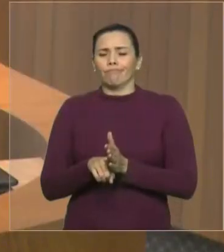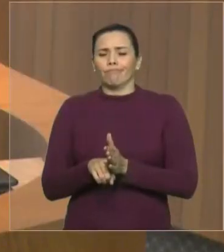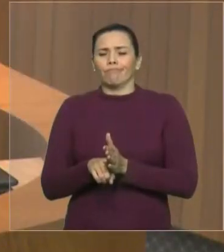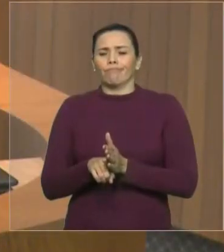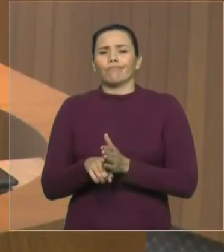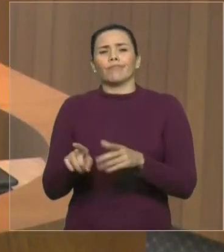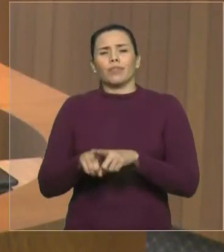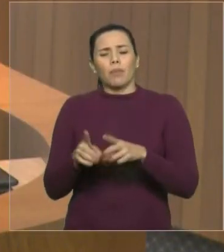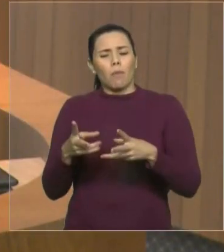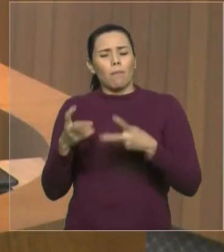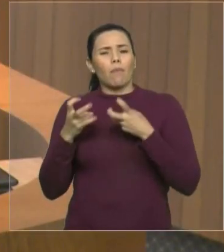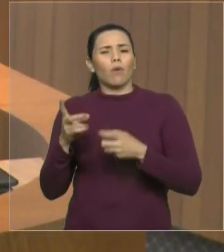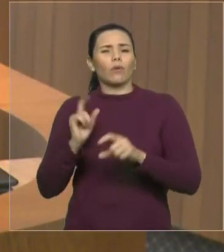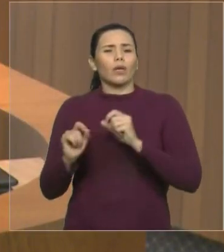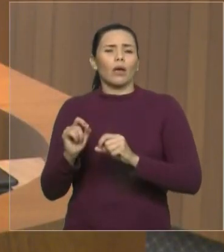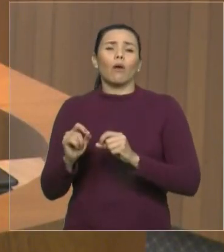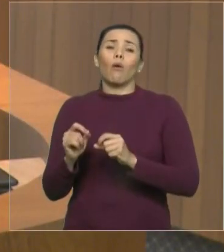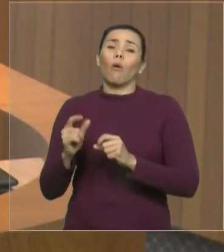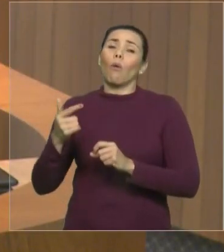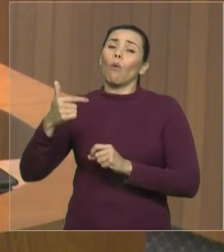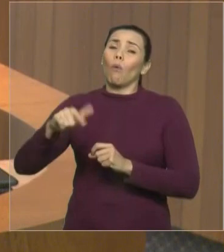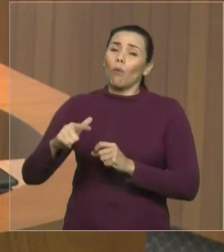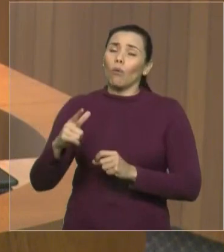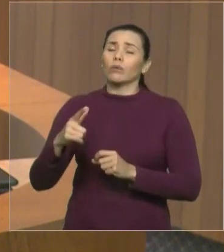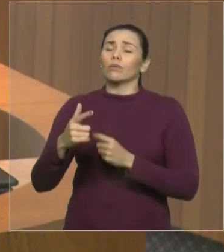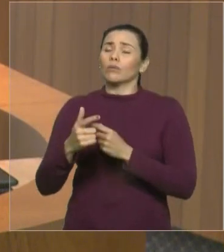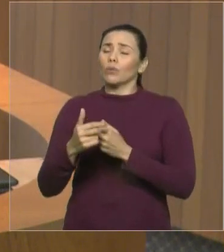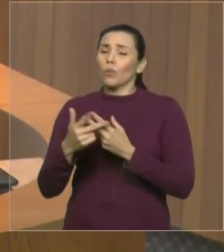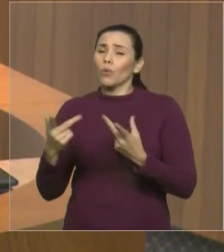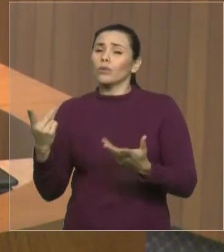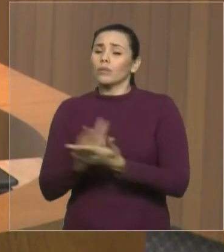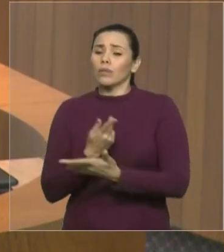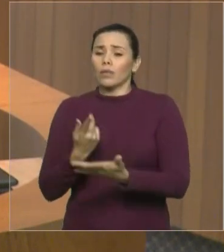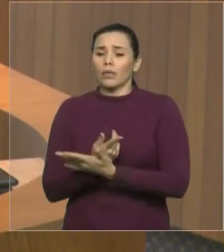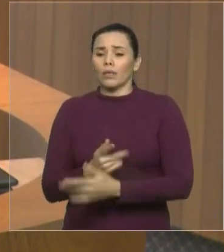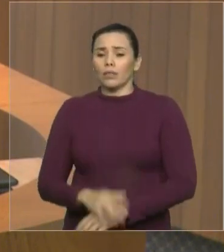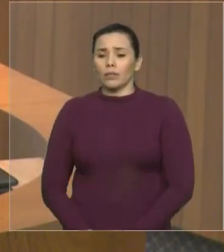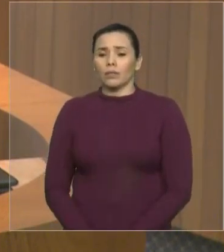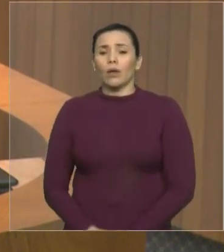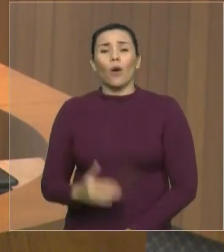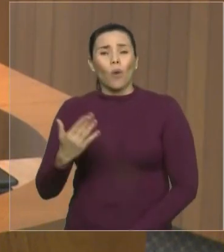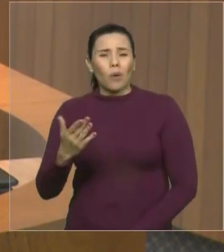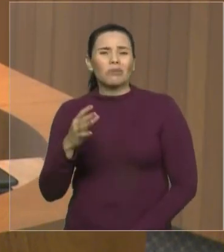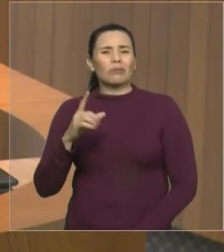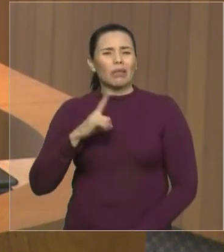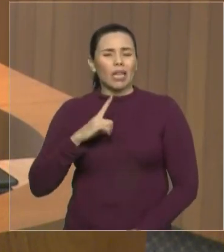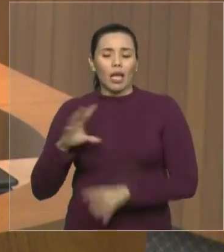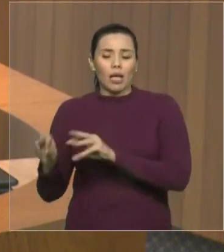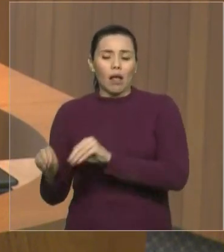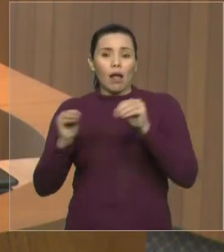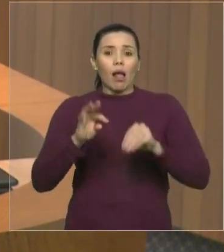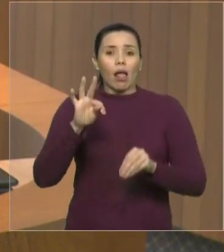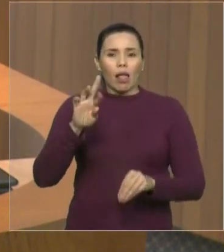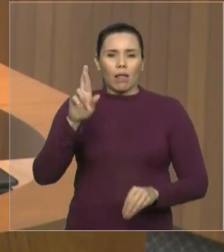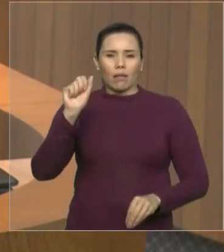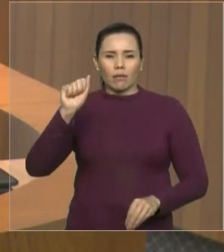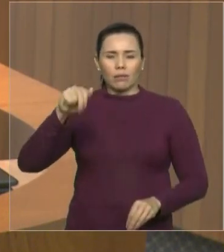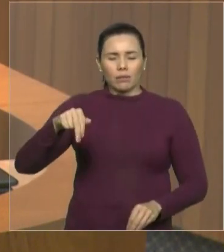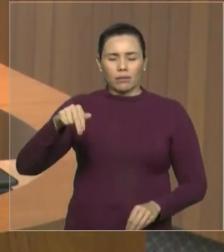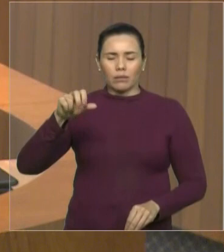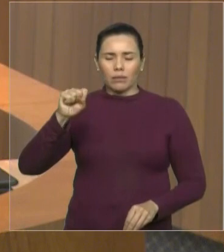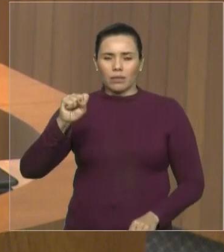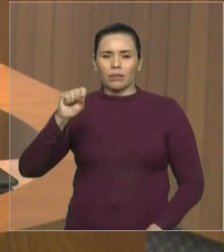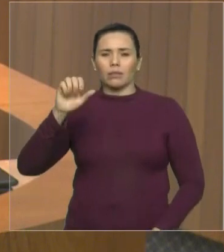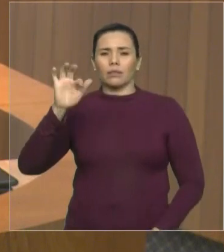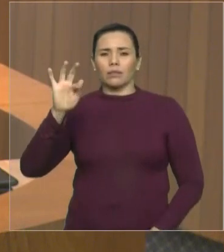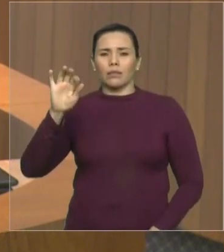foram observadas. Uma das coisas que é obrigatória em situações como essa é fazer remessa dos